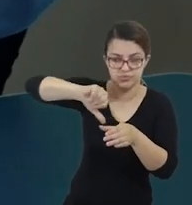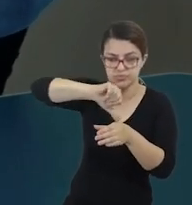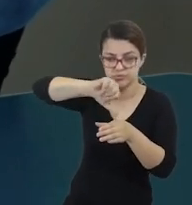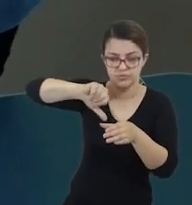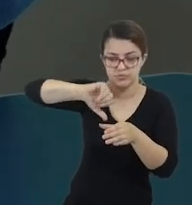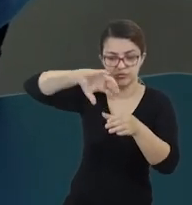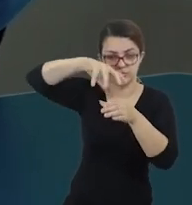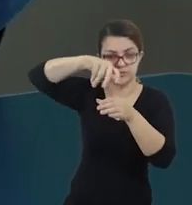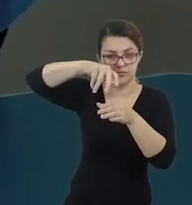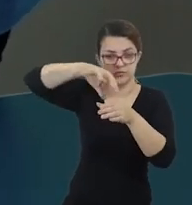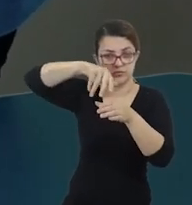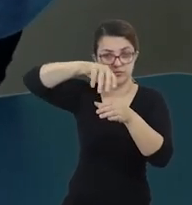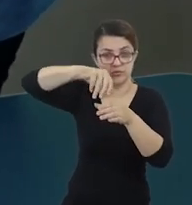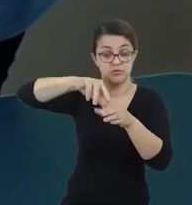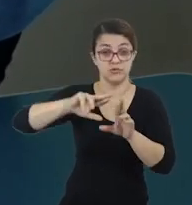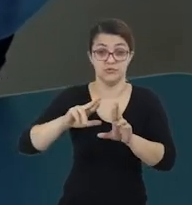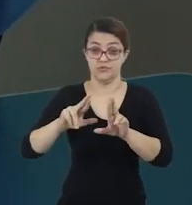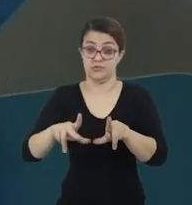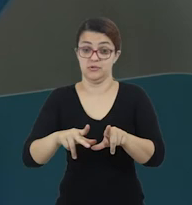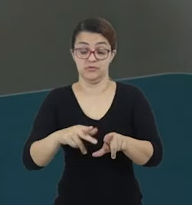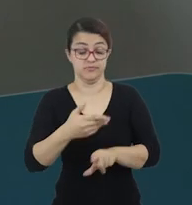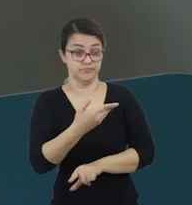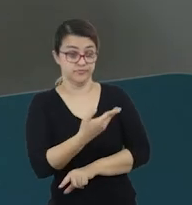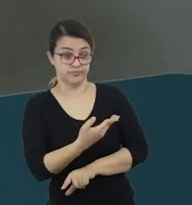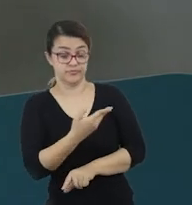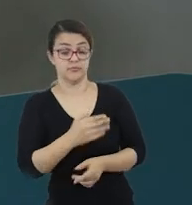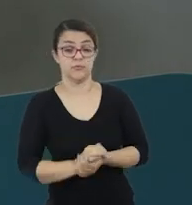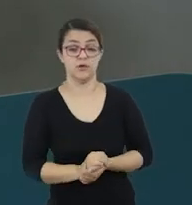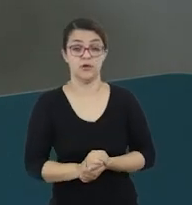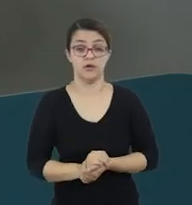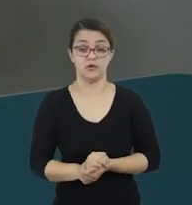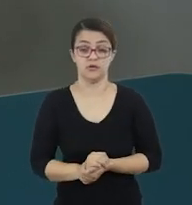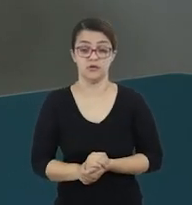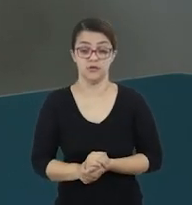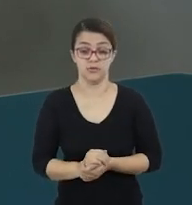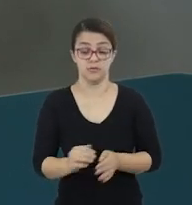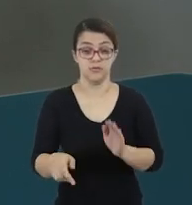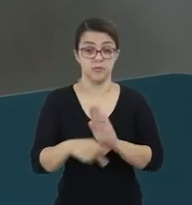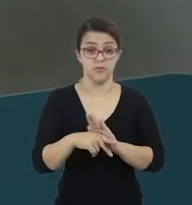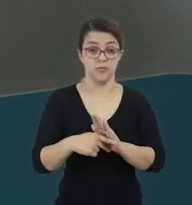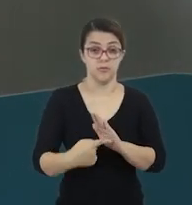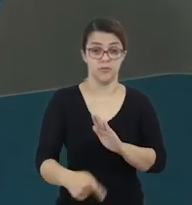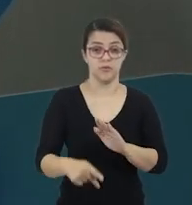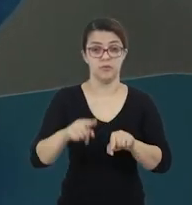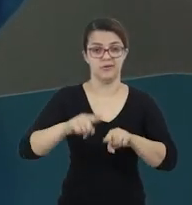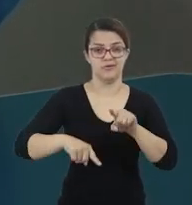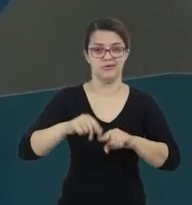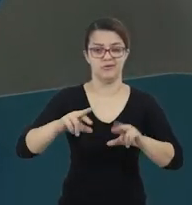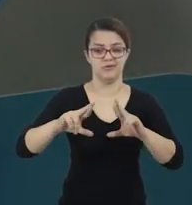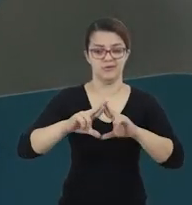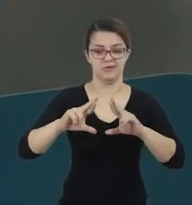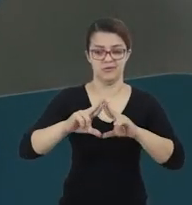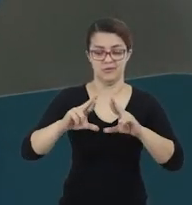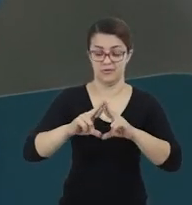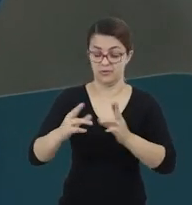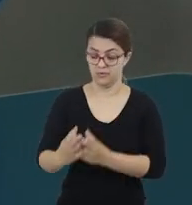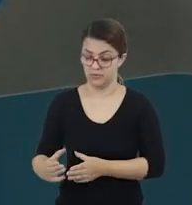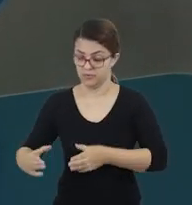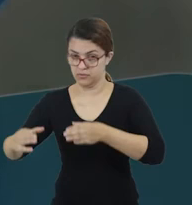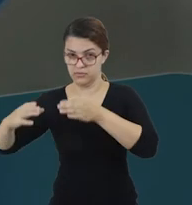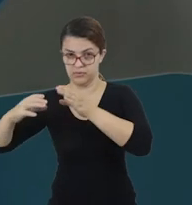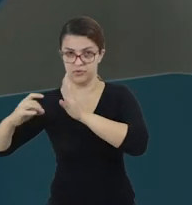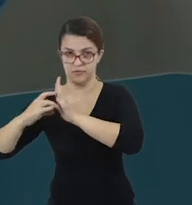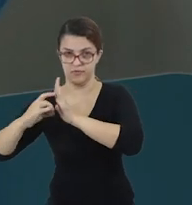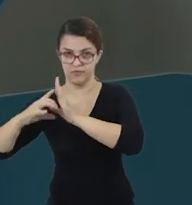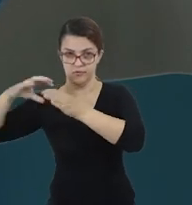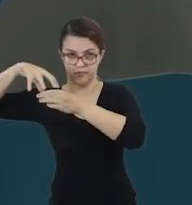temos as imagens de dois terrários diferentes. Aqui com material reciclado e aqui com um pote de vidro.